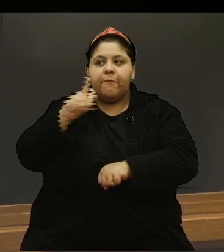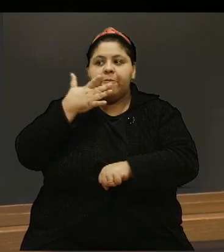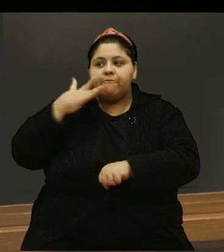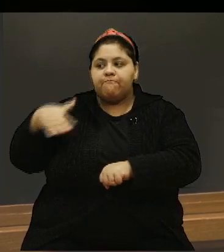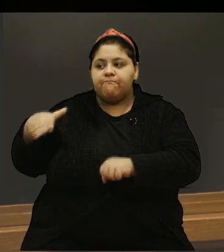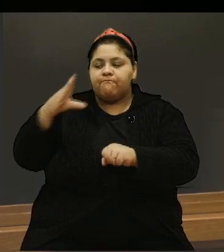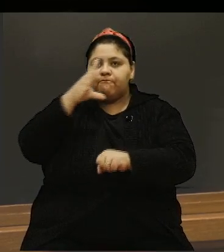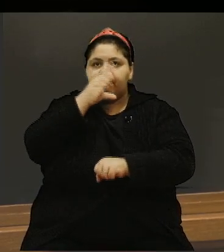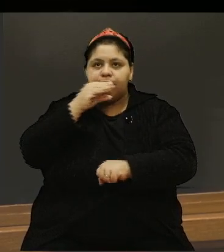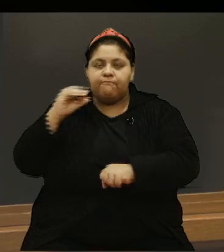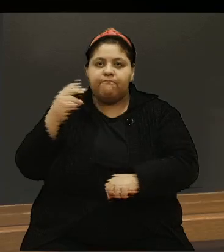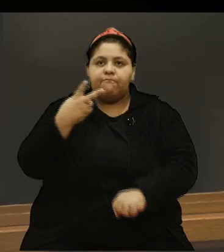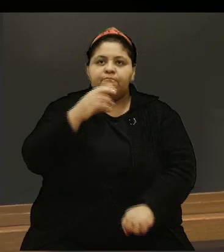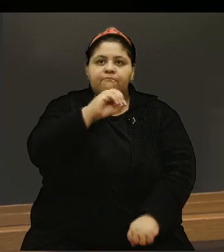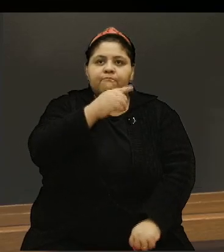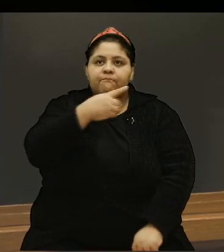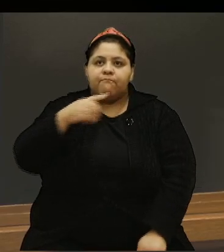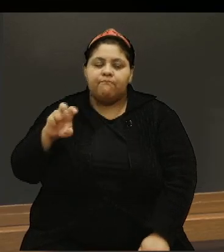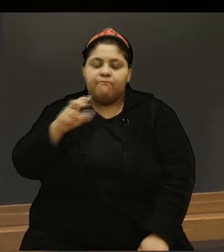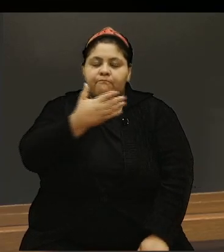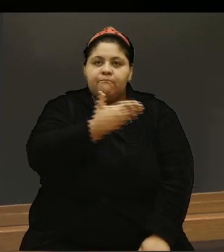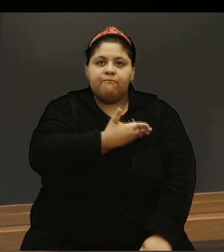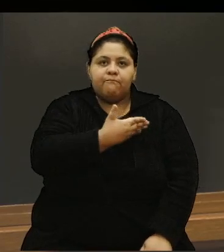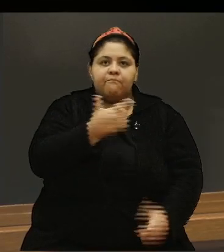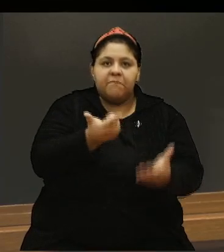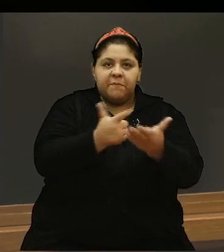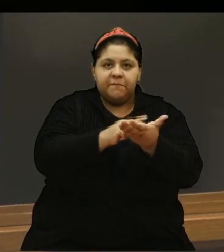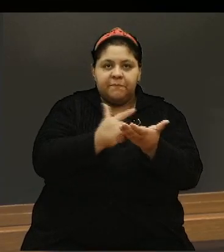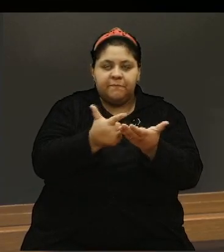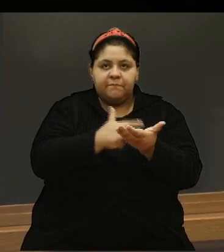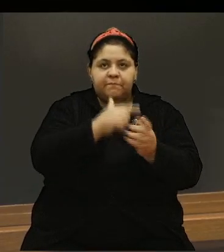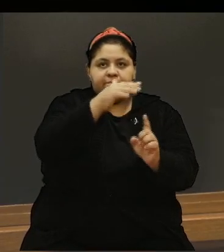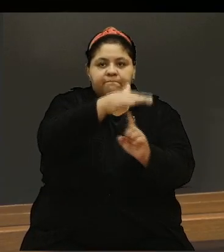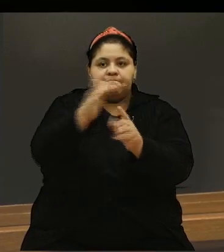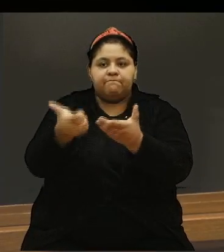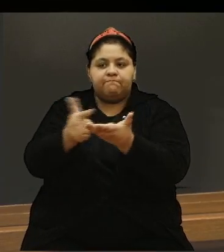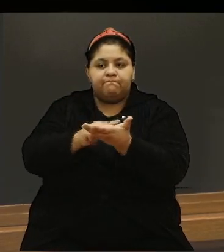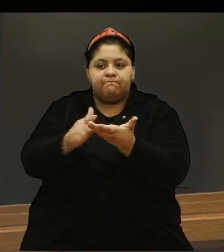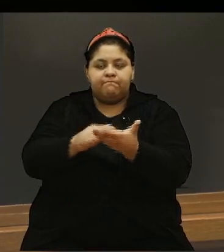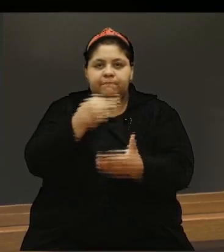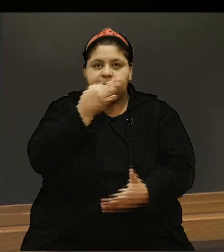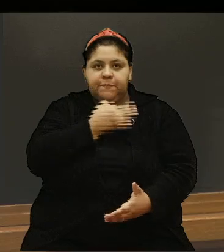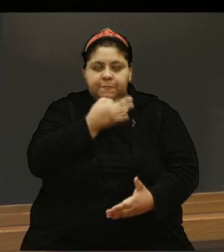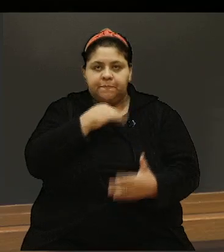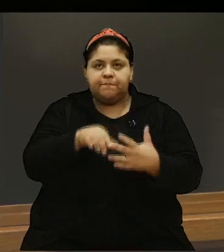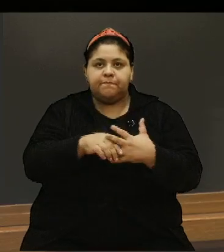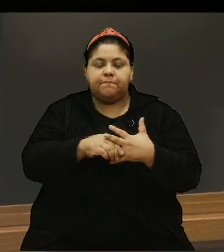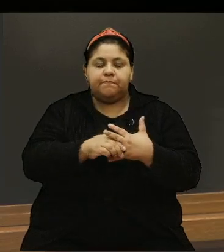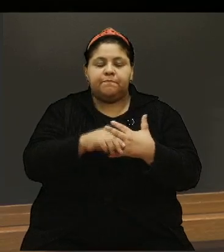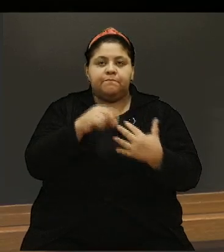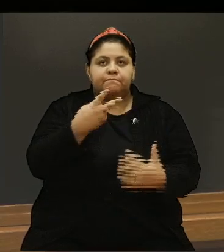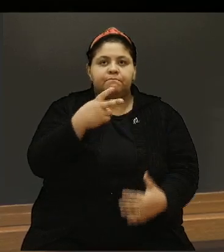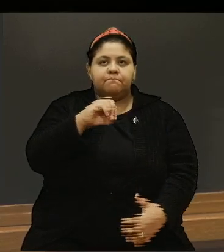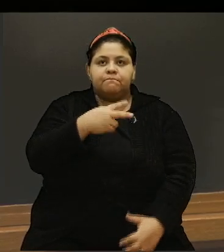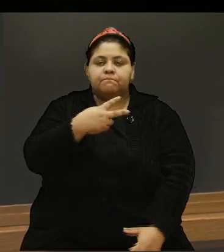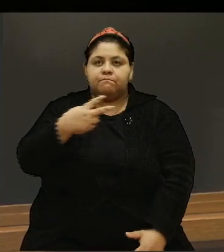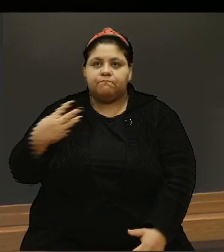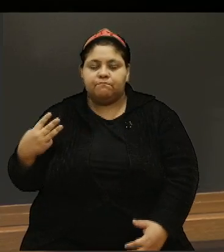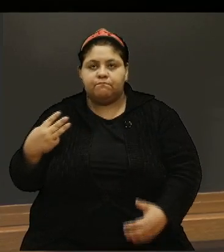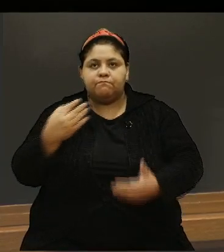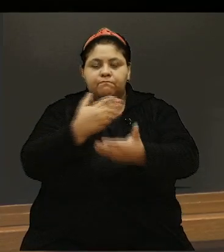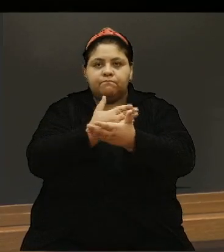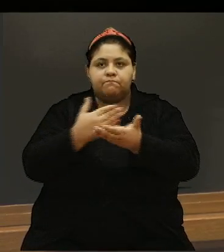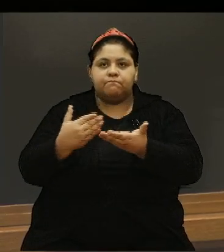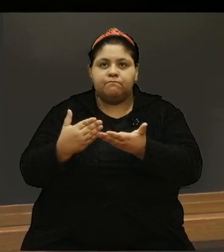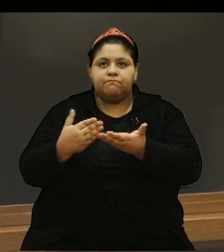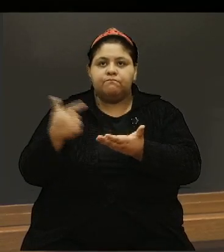Infanto-Juvenil e, em 2015, foi amiga do livro, na Feira do Livro de Caxias do Sul. Já em 2023, lançou